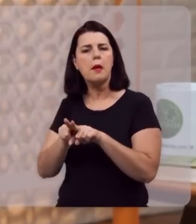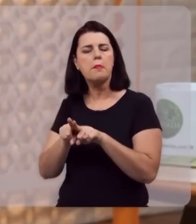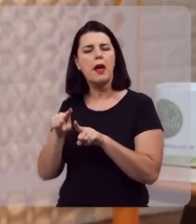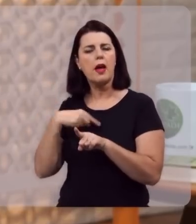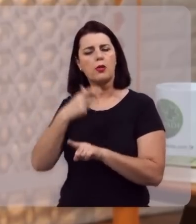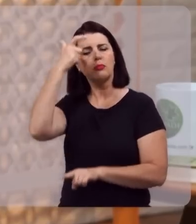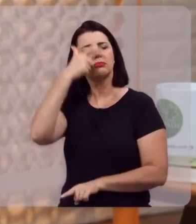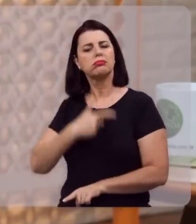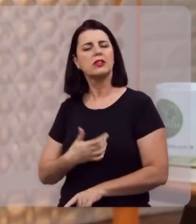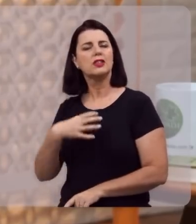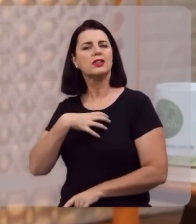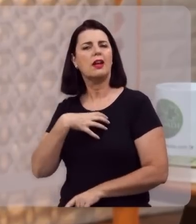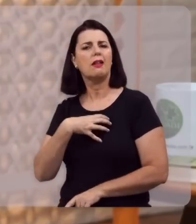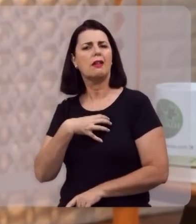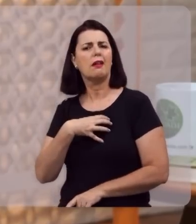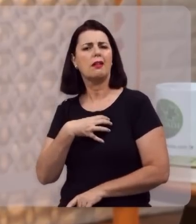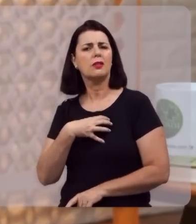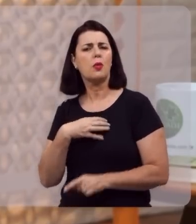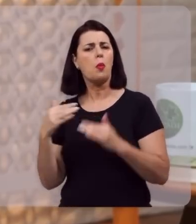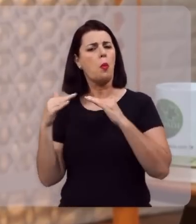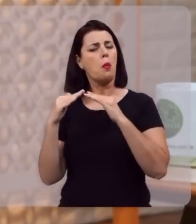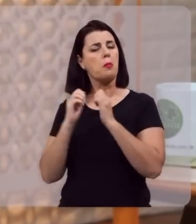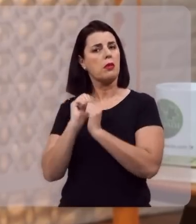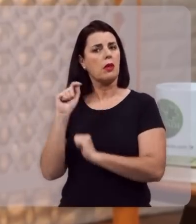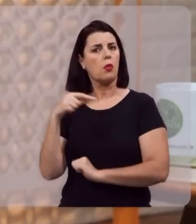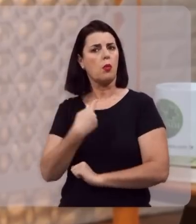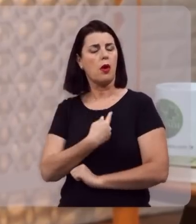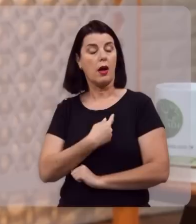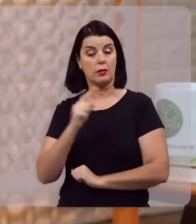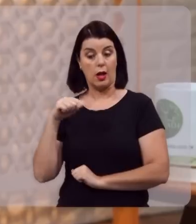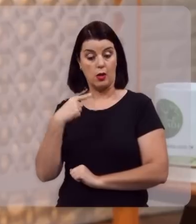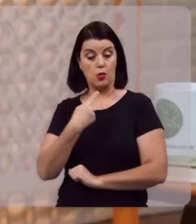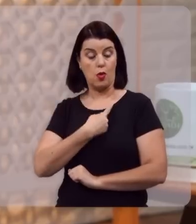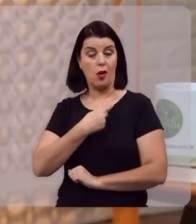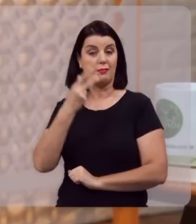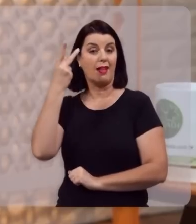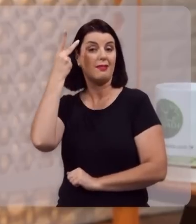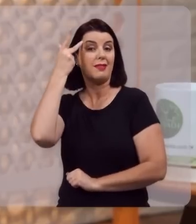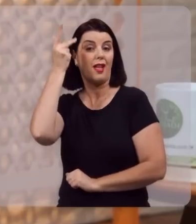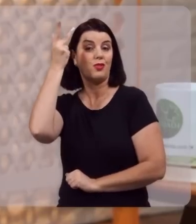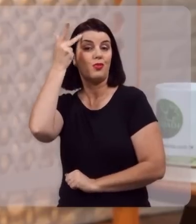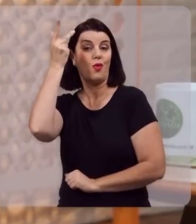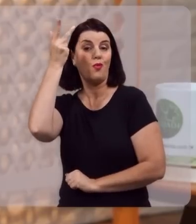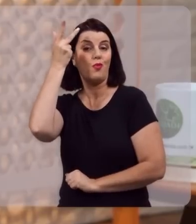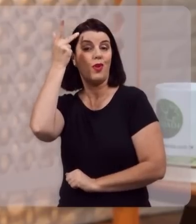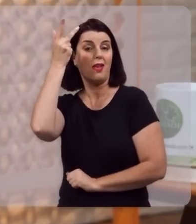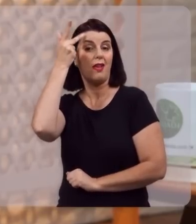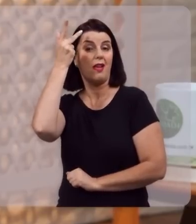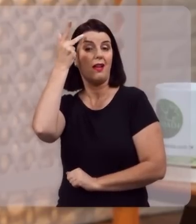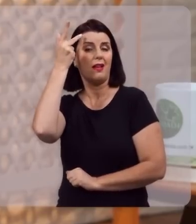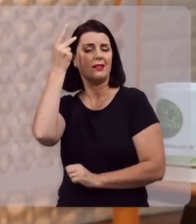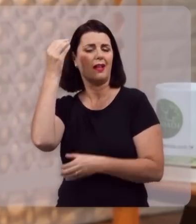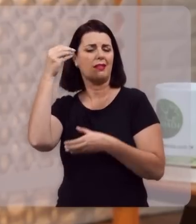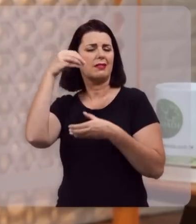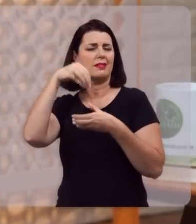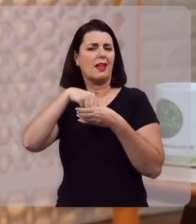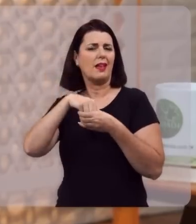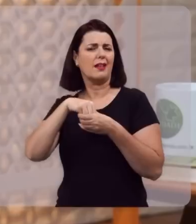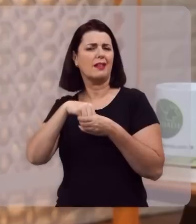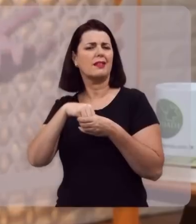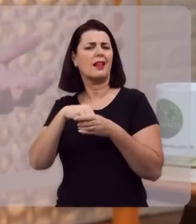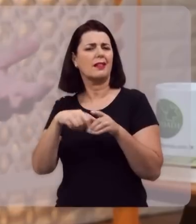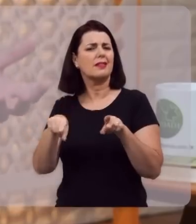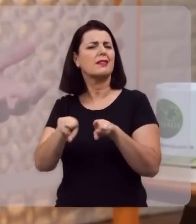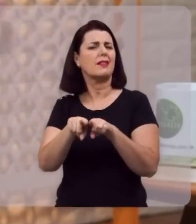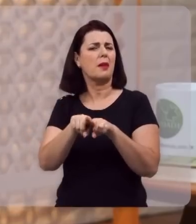própria condição, porque isso tem a ver muito com a gente também, né? A nossa natureza, ela é naturalmente,